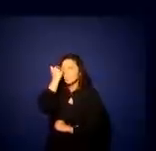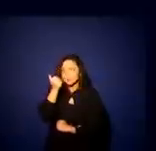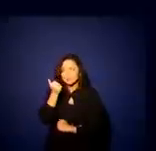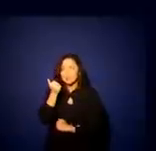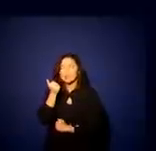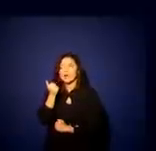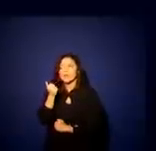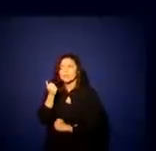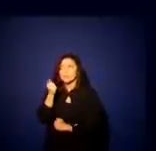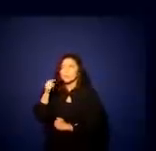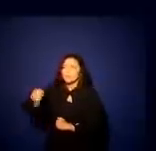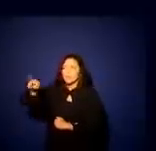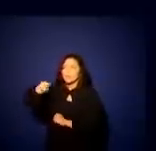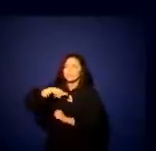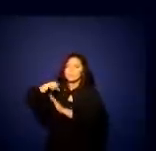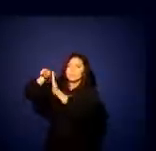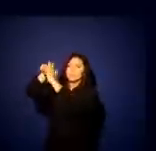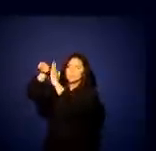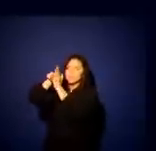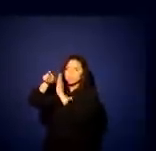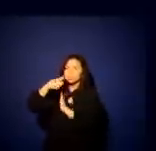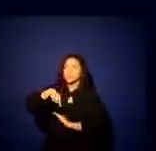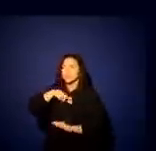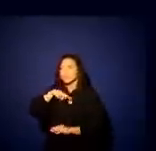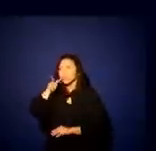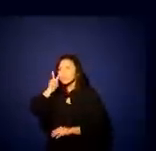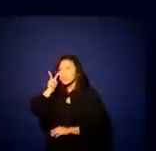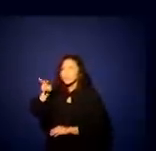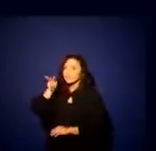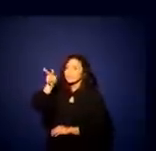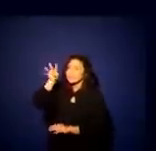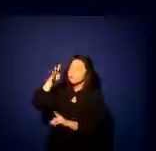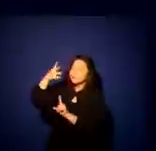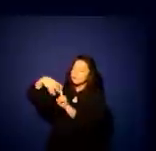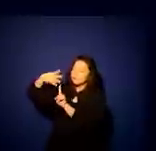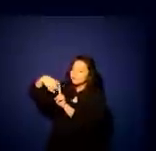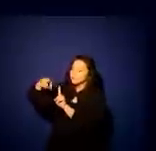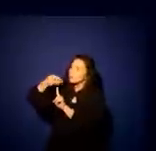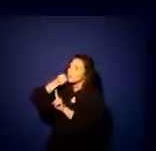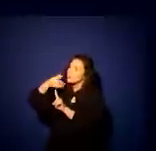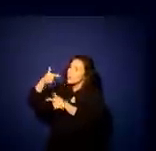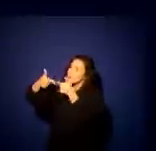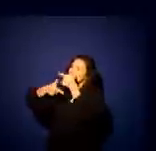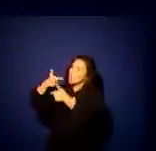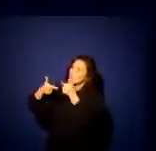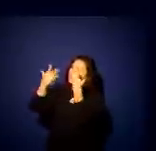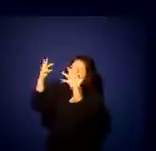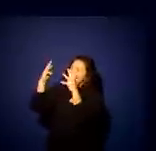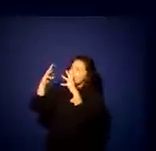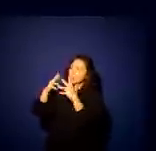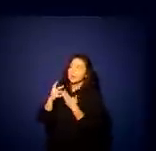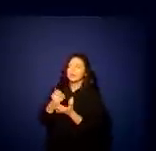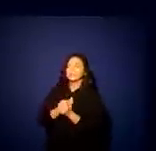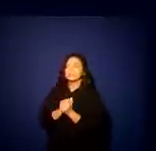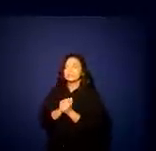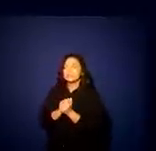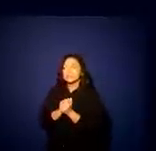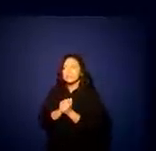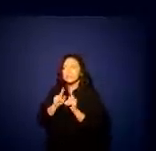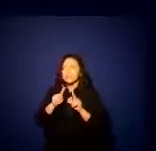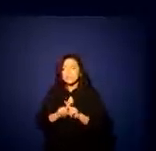valorizou e viu nessas pessoas né alguns deles realmente bons executivos E então